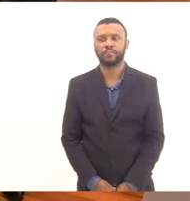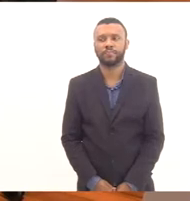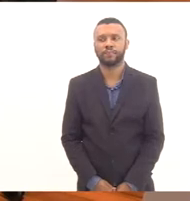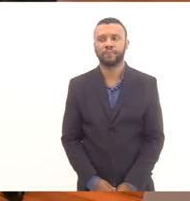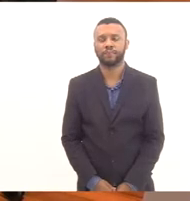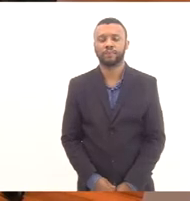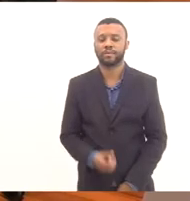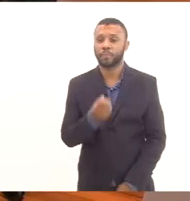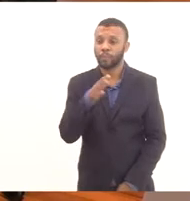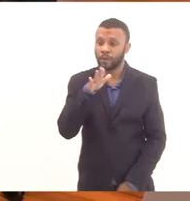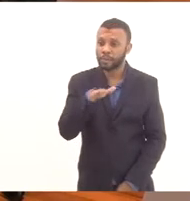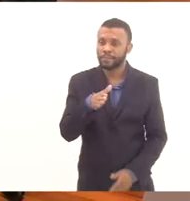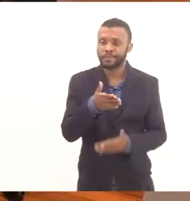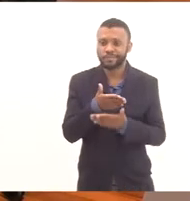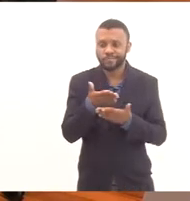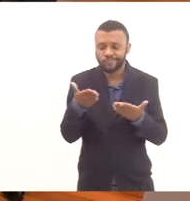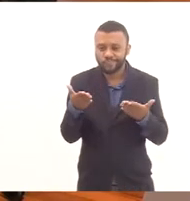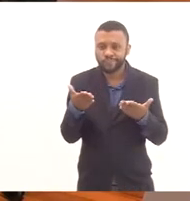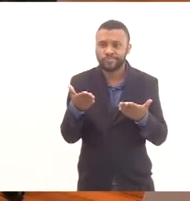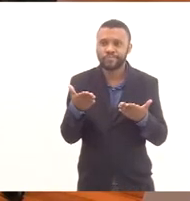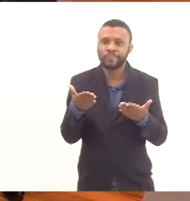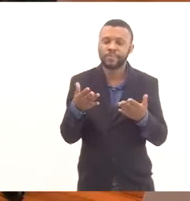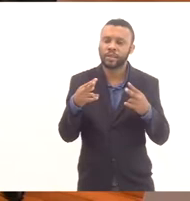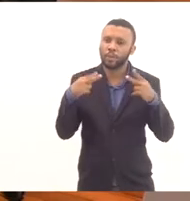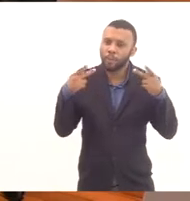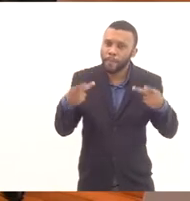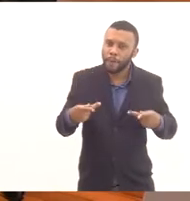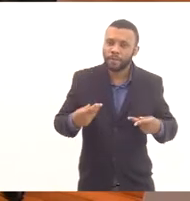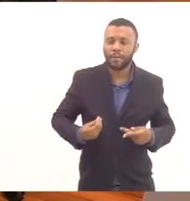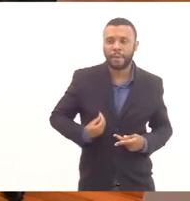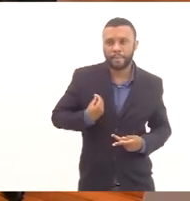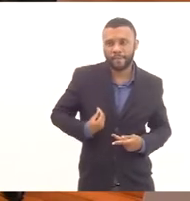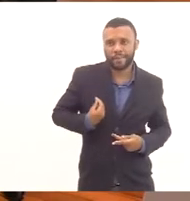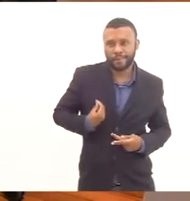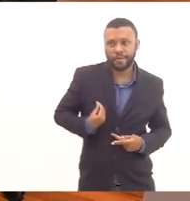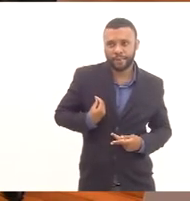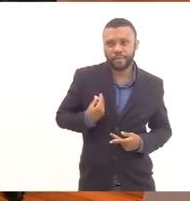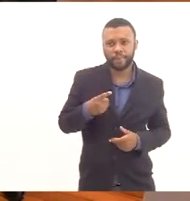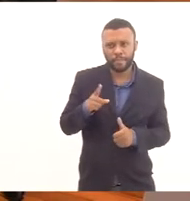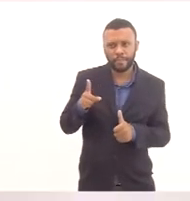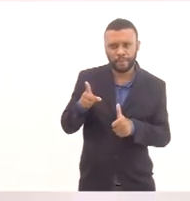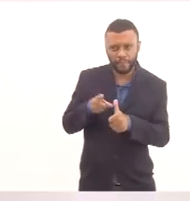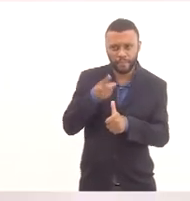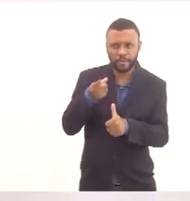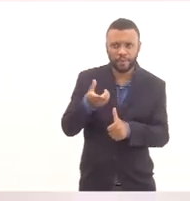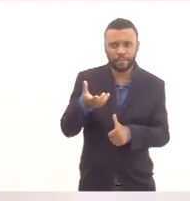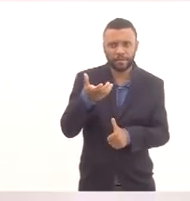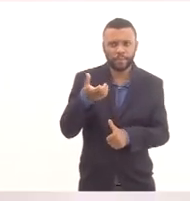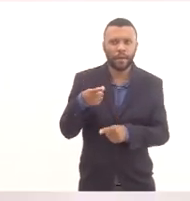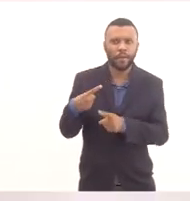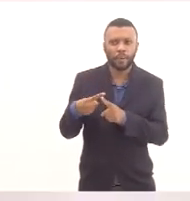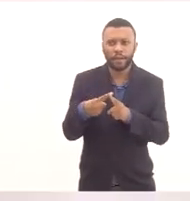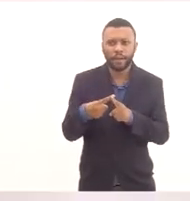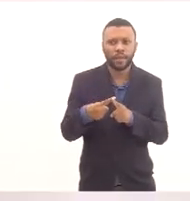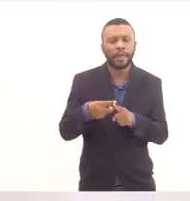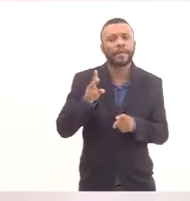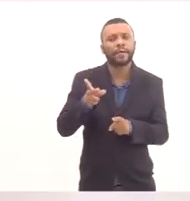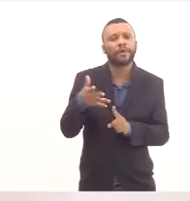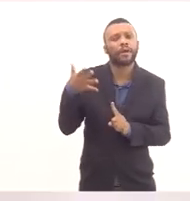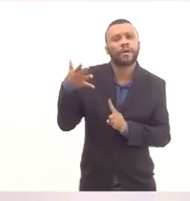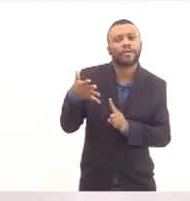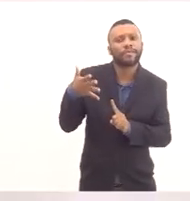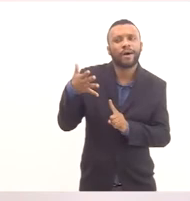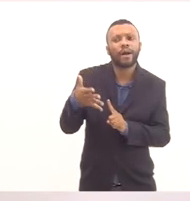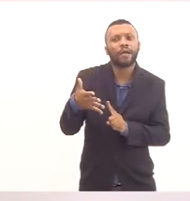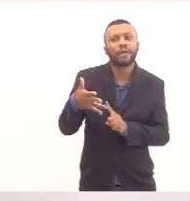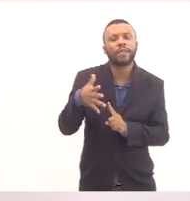Oi boa tarde a todos boa tarde a todos os seres humanos aqui presente né primeiramente porque toda vez que eu falo